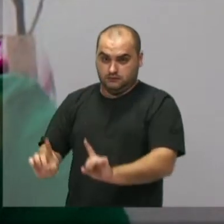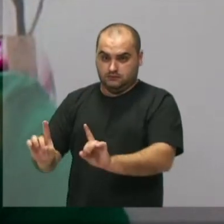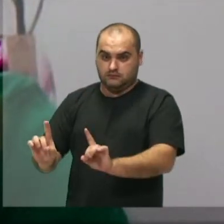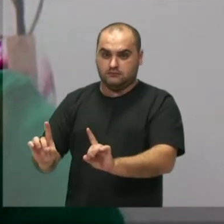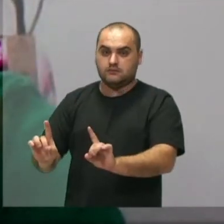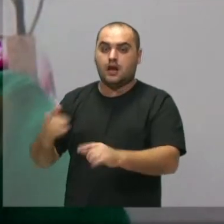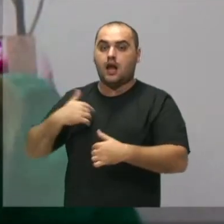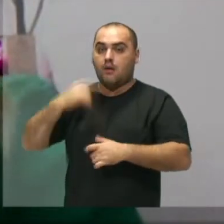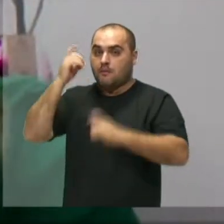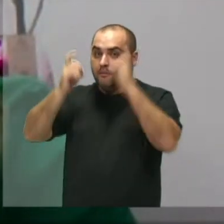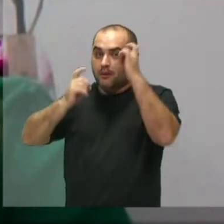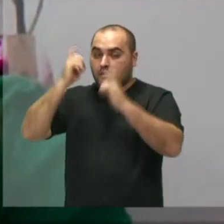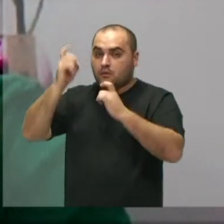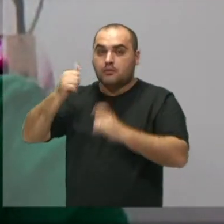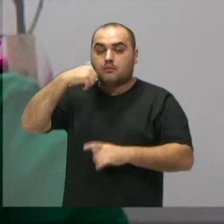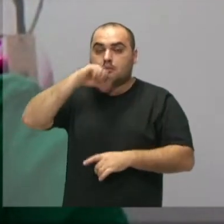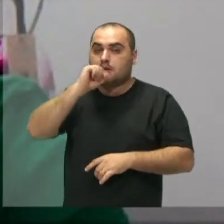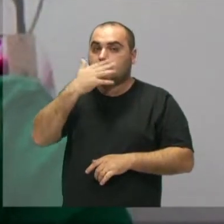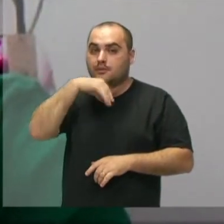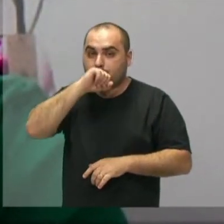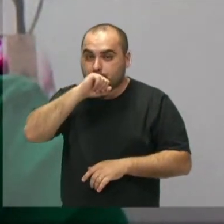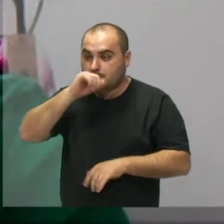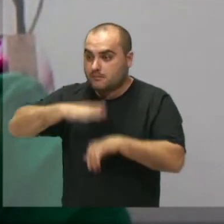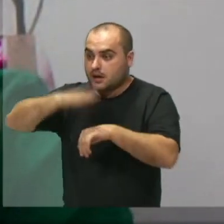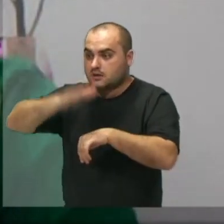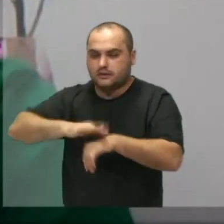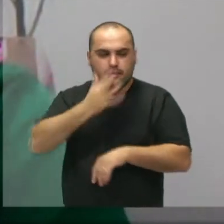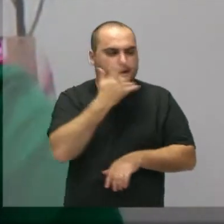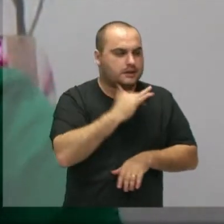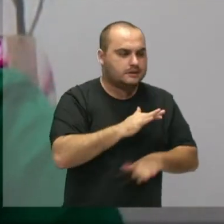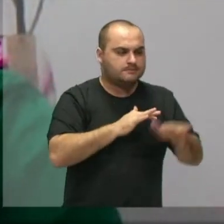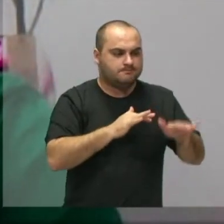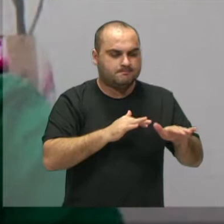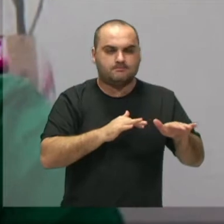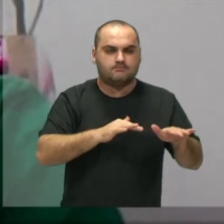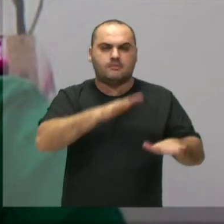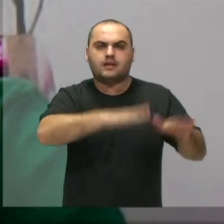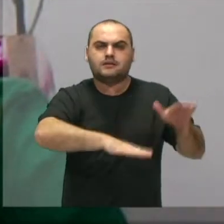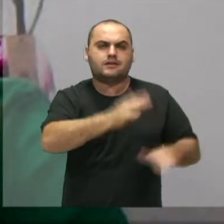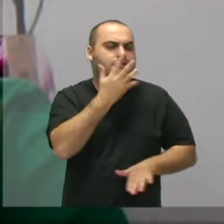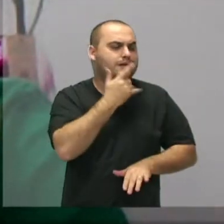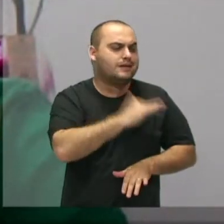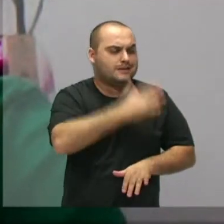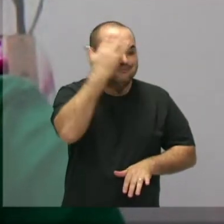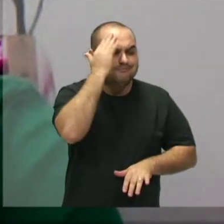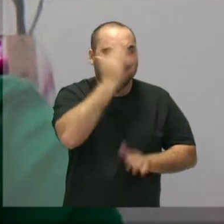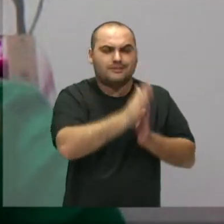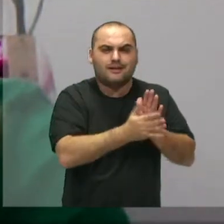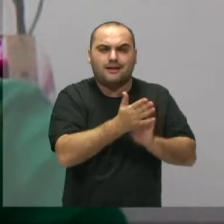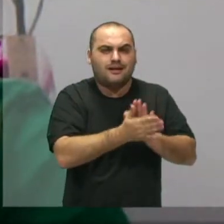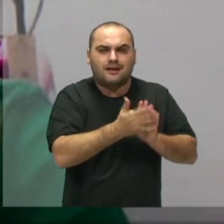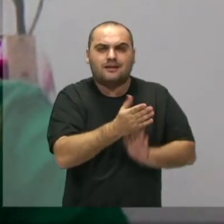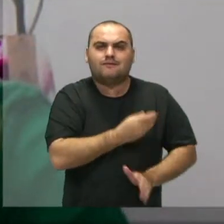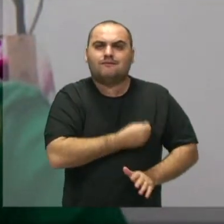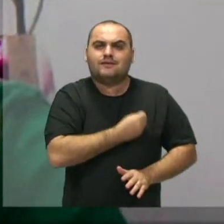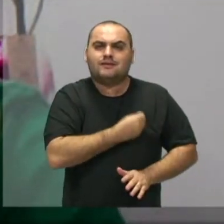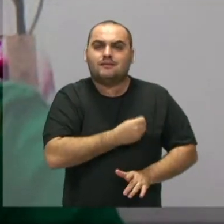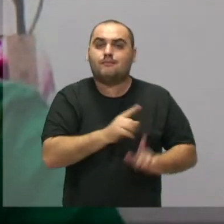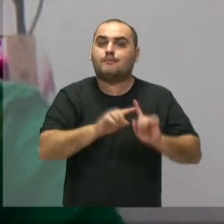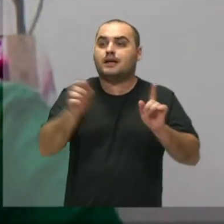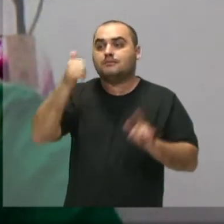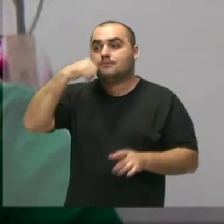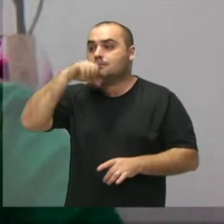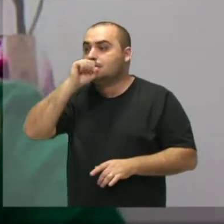eu me preocupo mais com os pais até do que com as crianças, porque as crianças talvez não entendam o que estão vivendo, mas os pais entendem